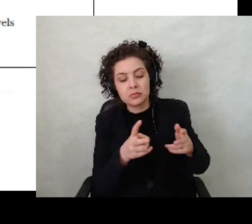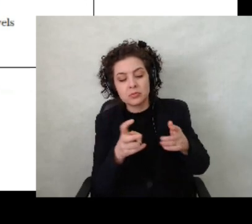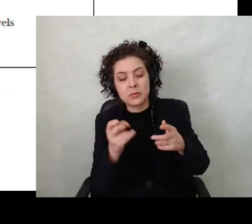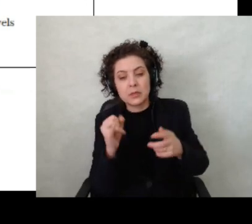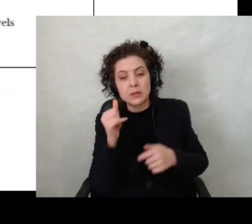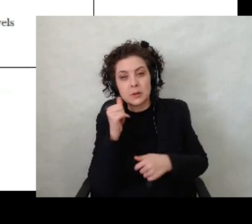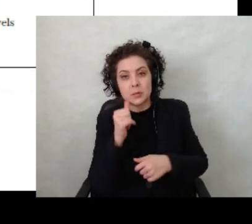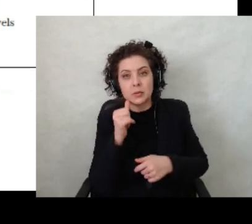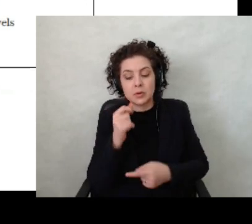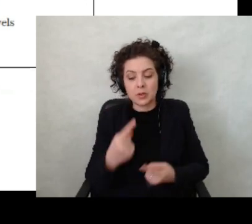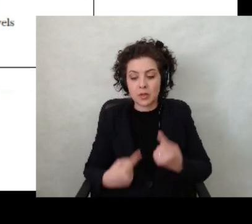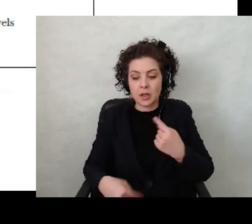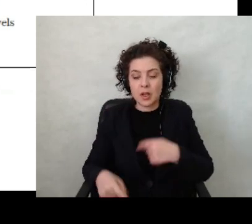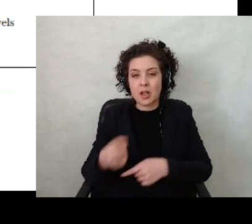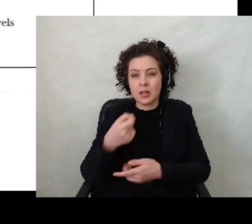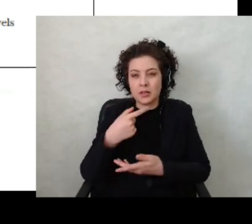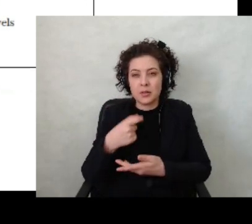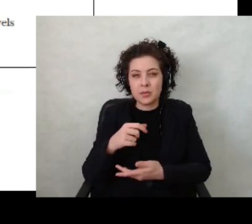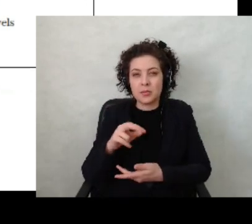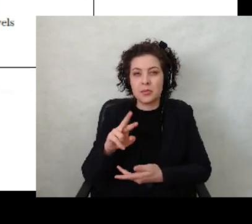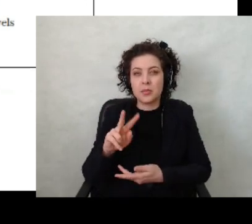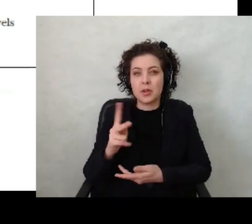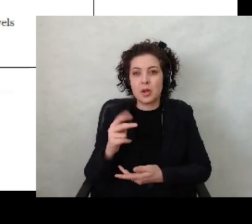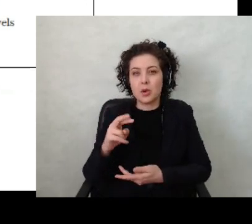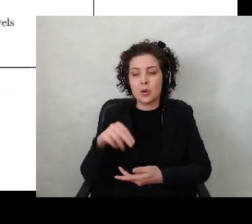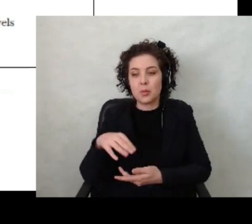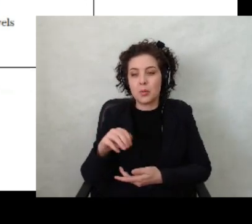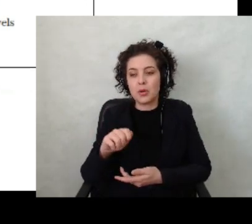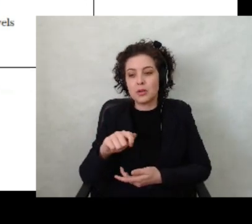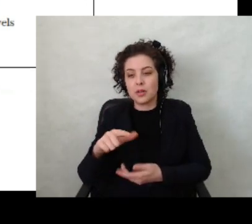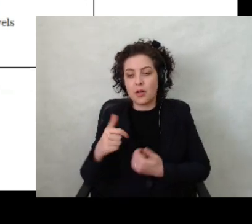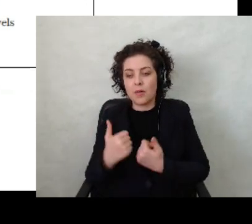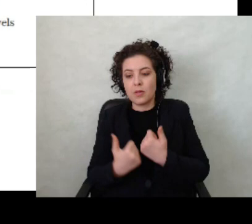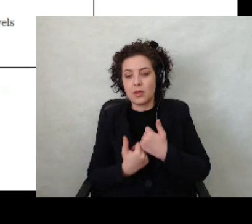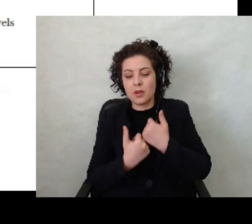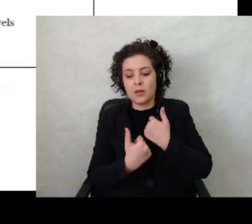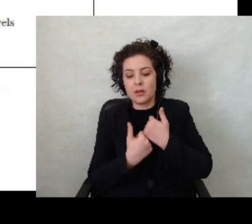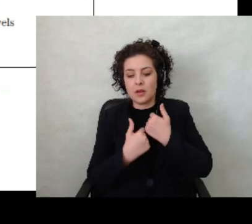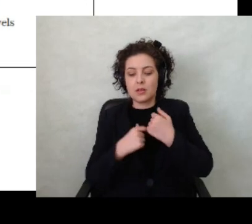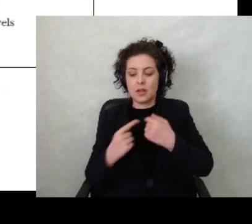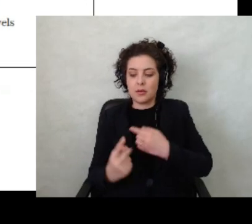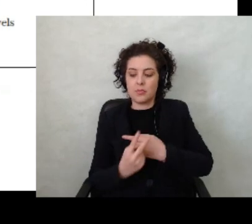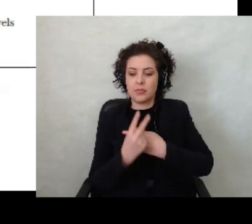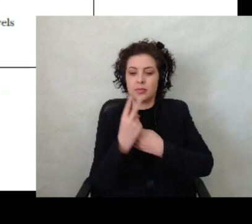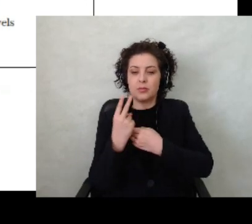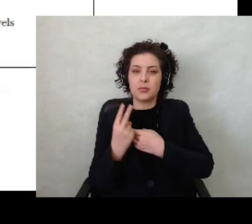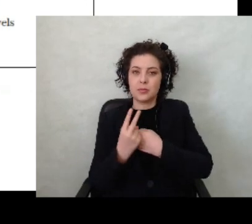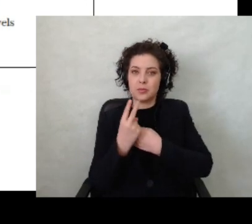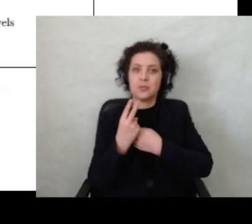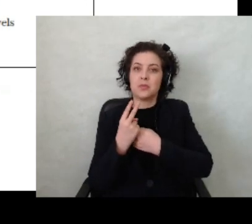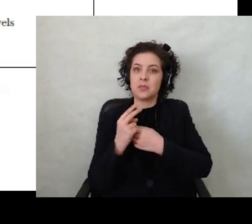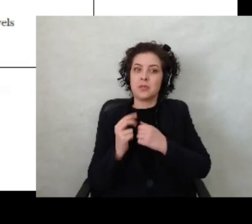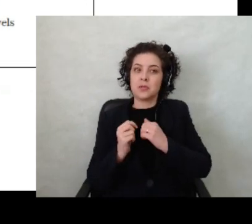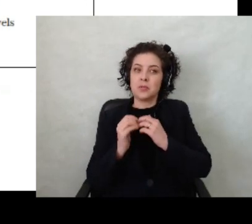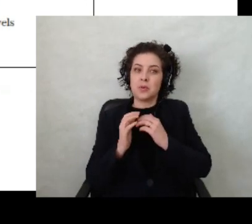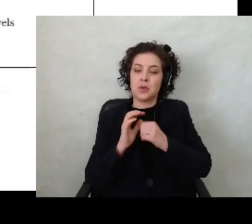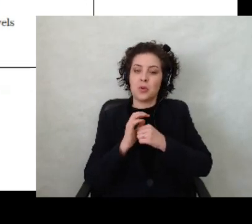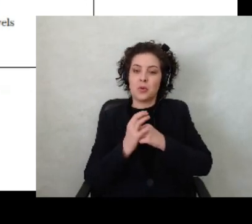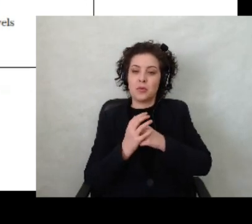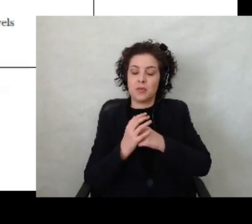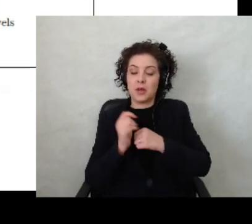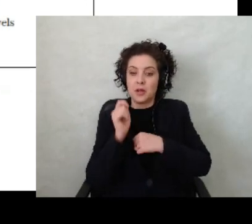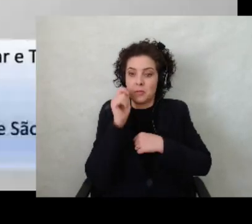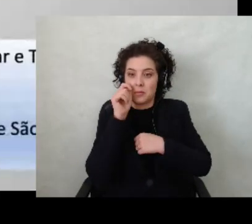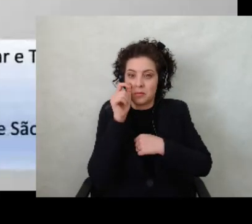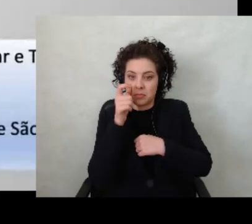reposição hormonal durante a menopausa, elas têm um aumento na proteção da Covid-19. Então, são estudos bem interessantes e